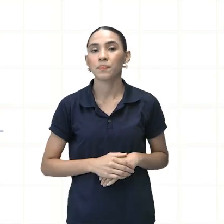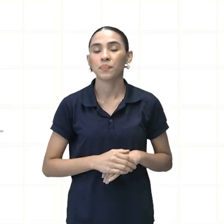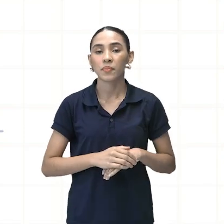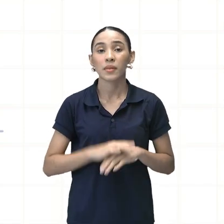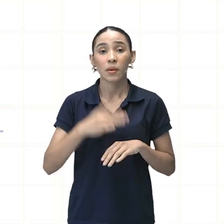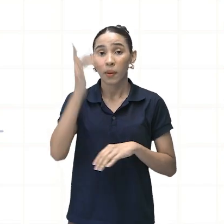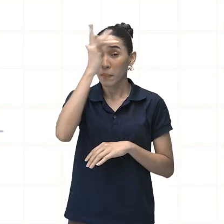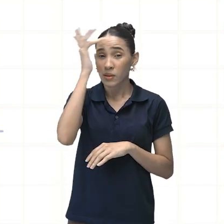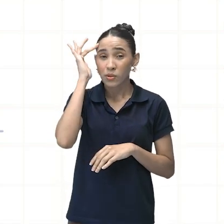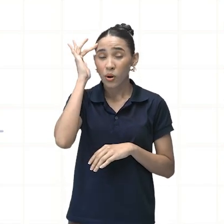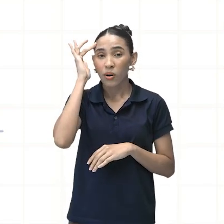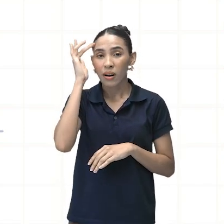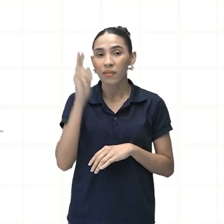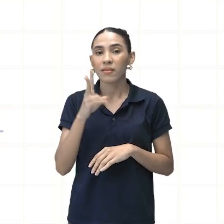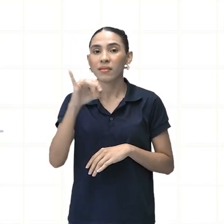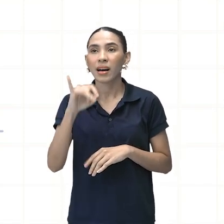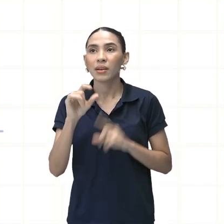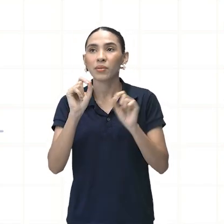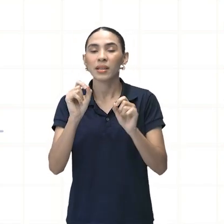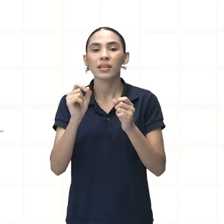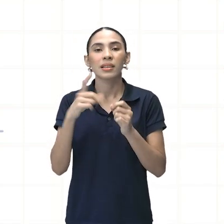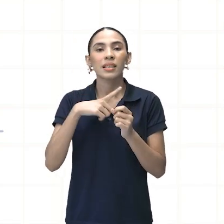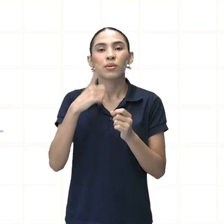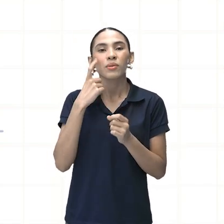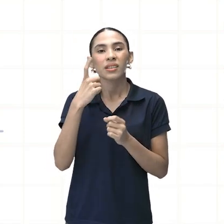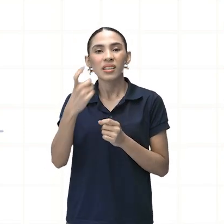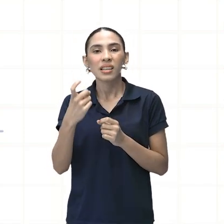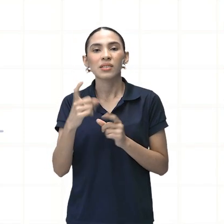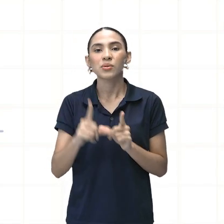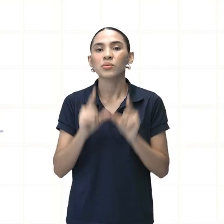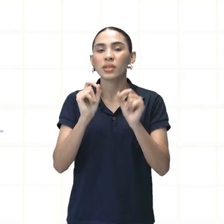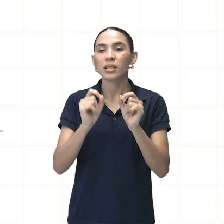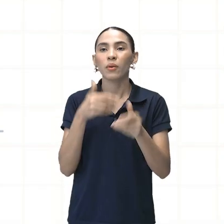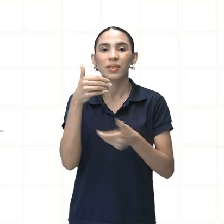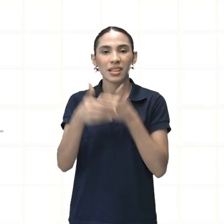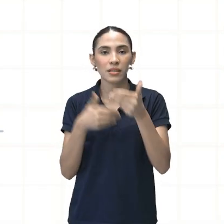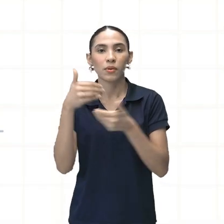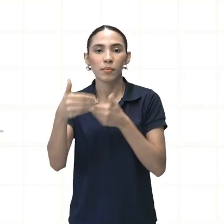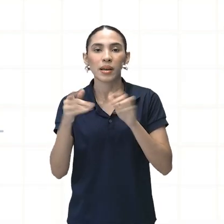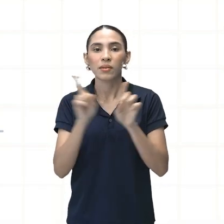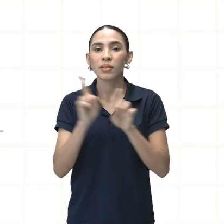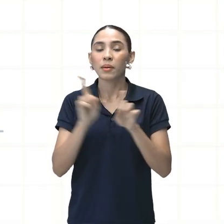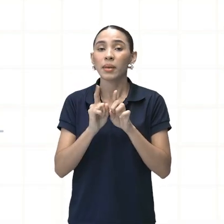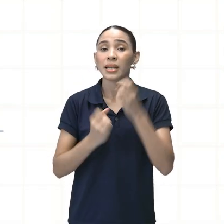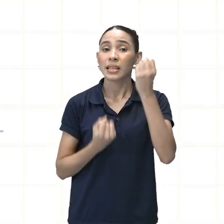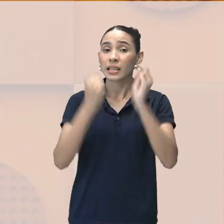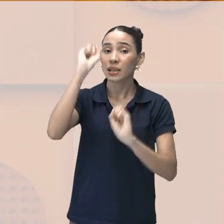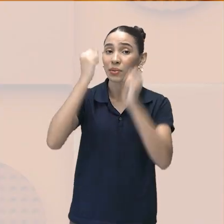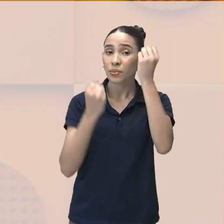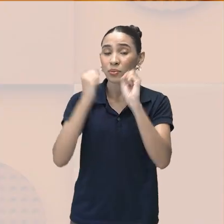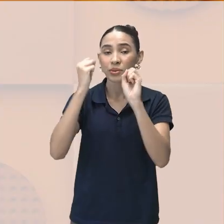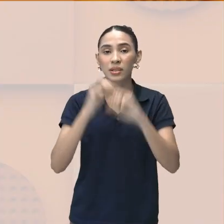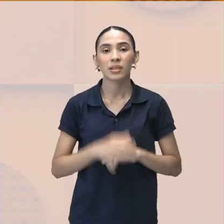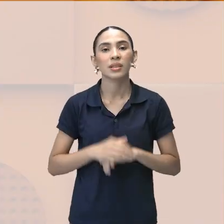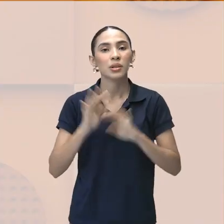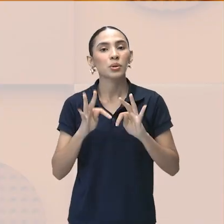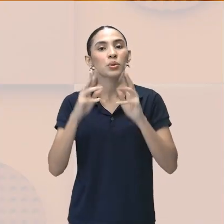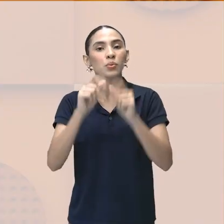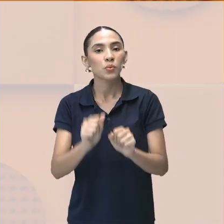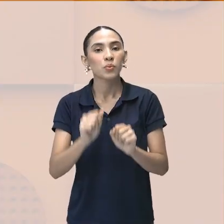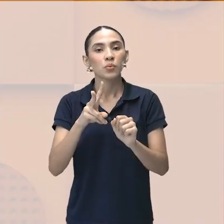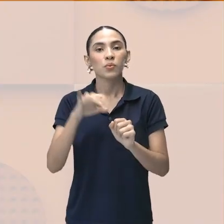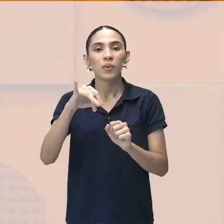Onde as pessoas elas acabam buscando aí, observando o desenvolvimento das indústrias e isso tudo